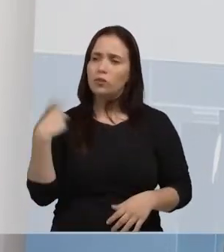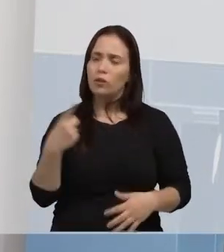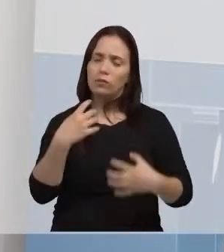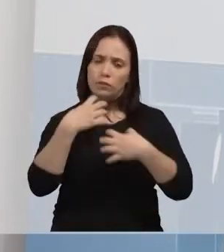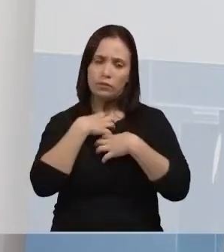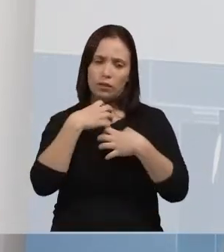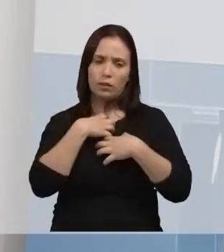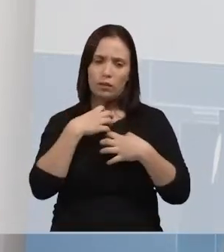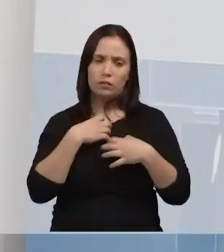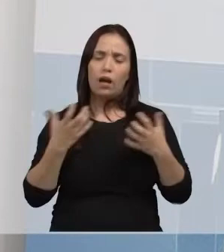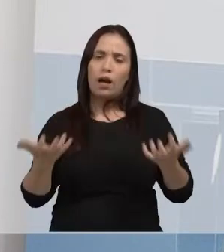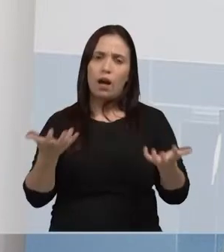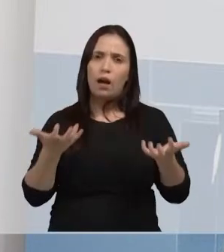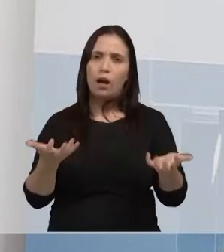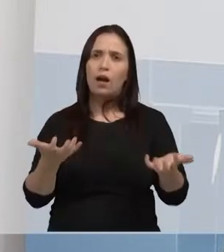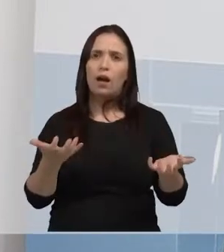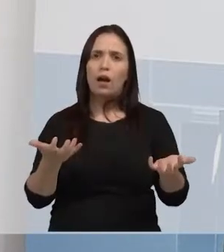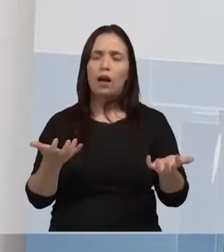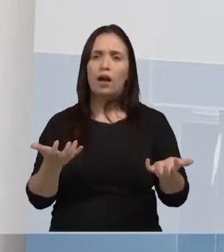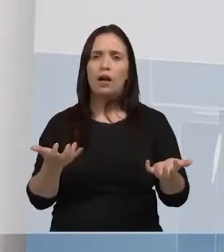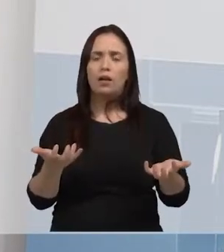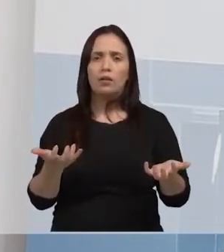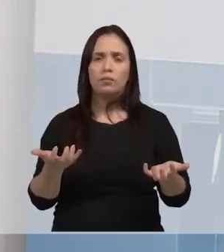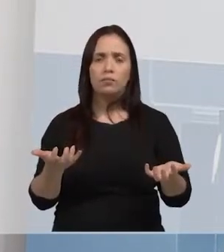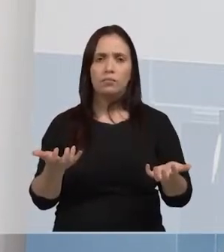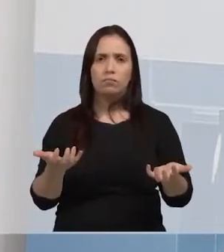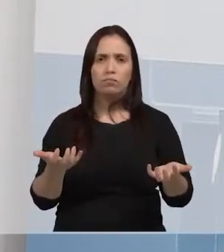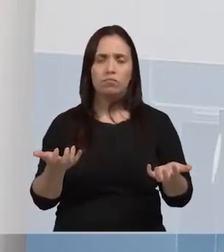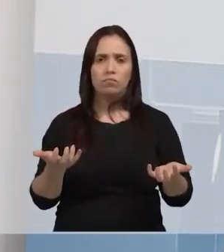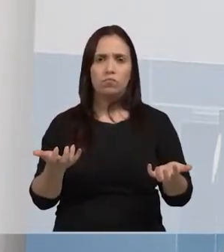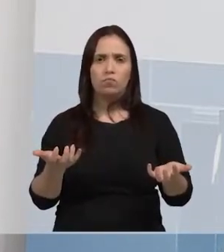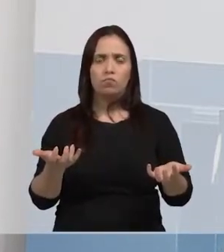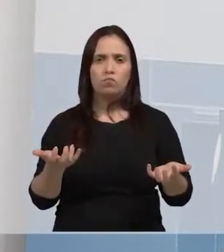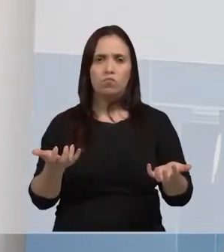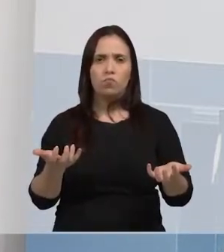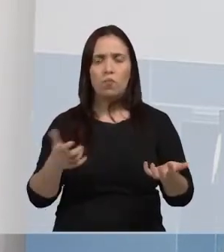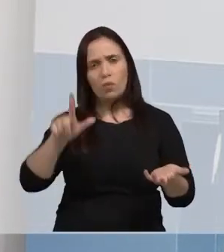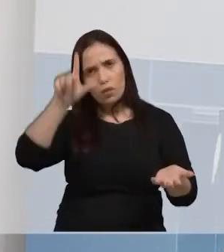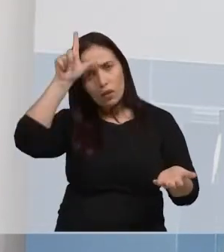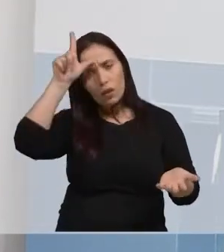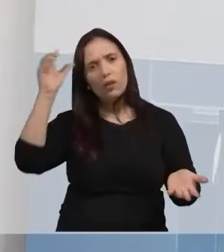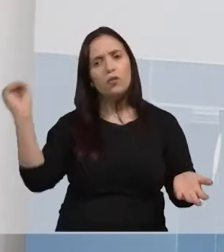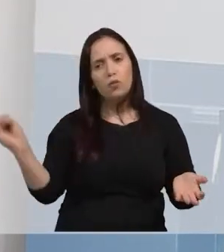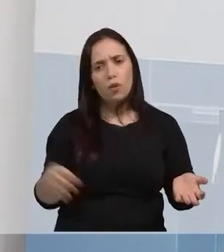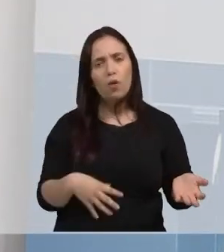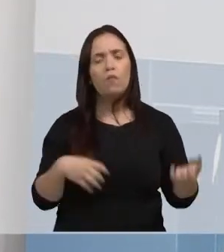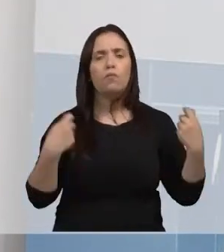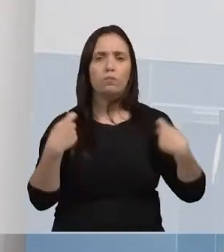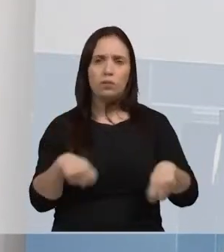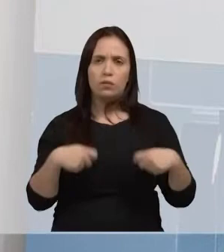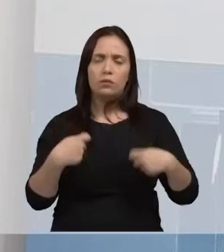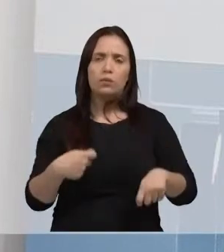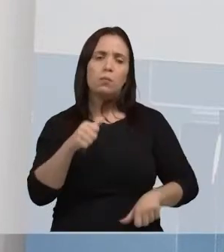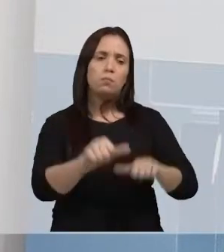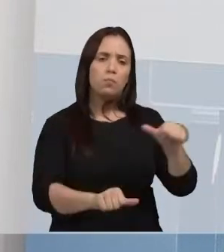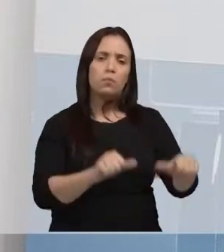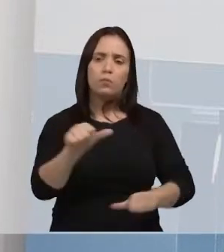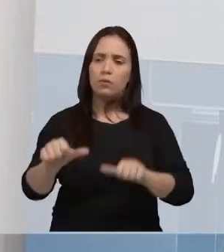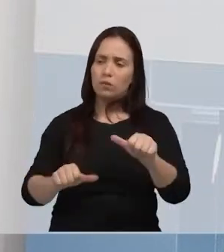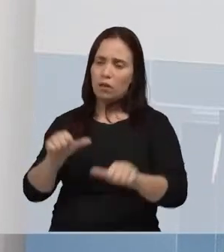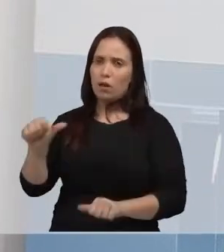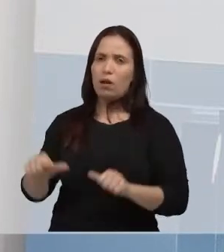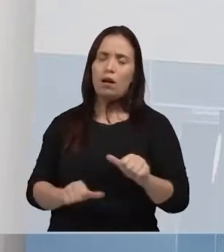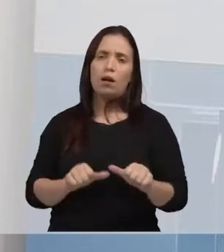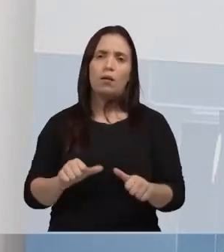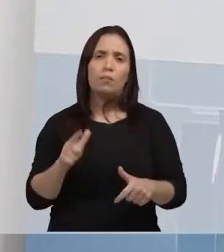Mas falsa esperança, não. E a gente vai achar que é uma falsa esperança. Quando a pessoa diz que é possível criar e o Ceará virar